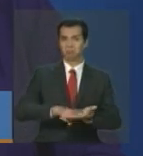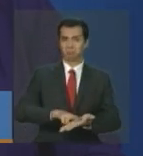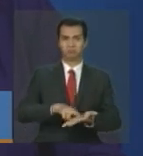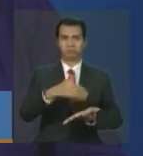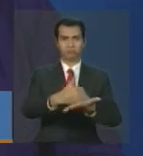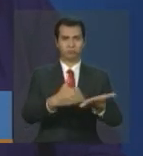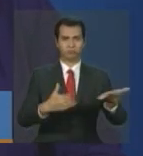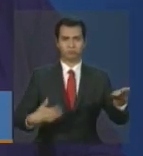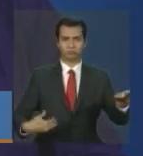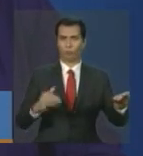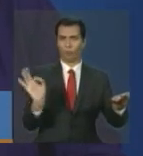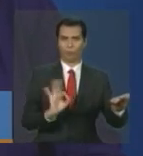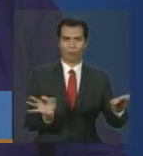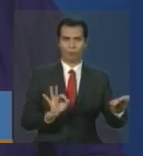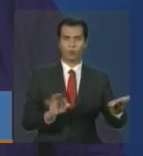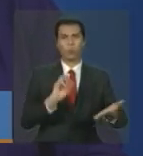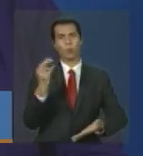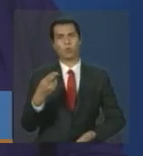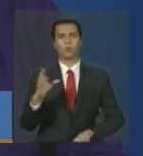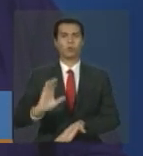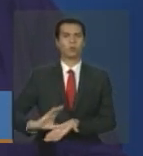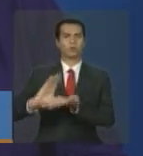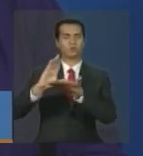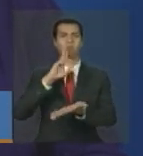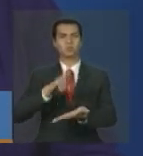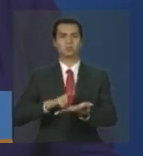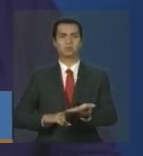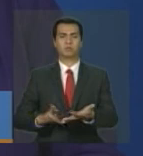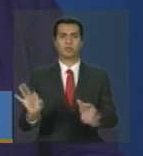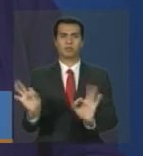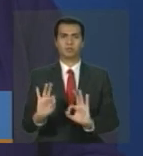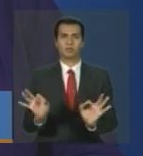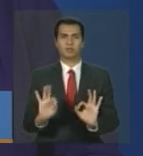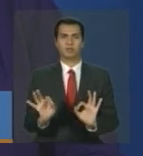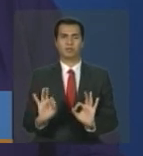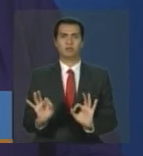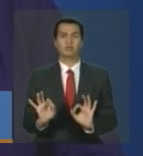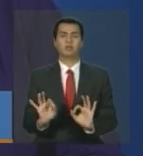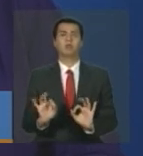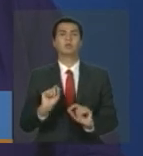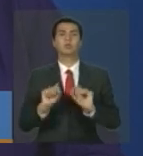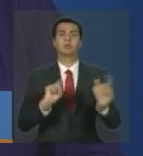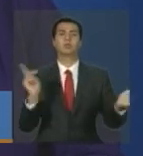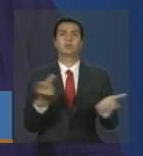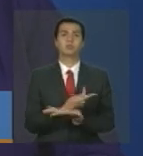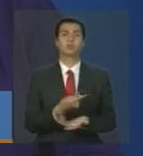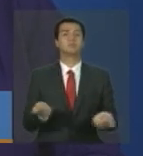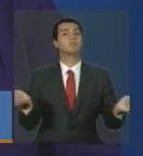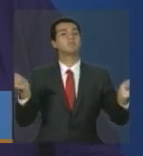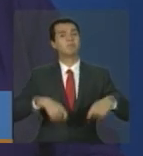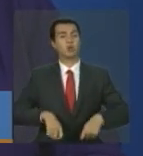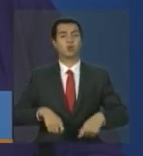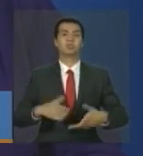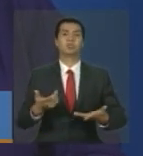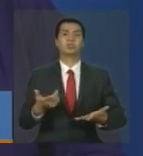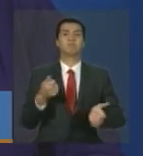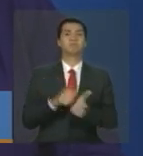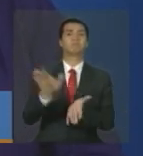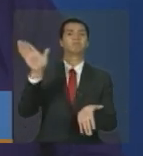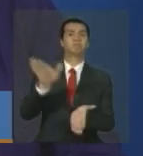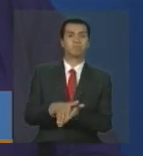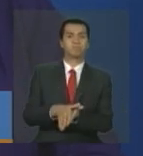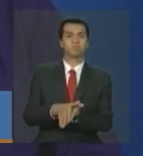dos seus questionários o conselho ele pode poderá né sofrer alguma sanção de